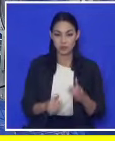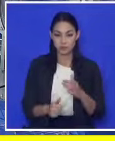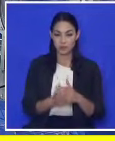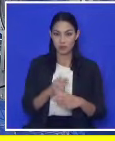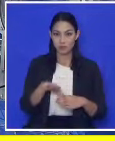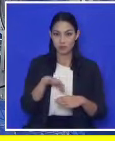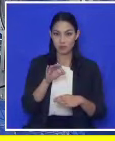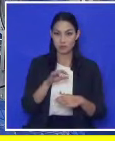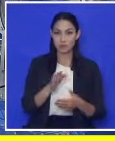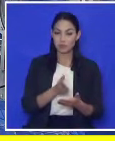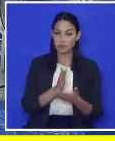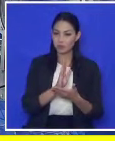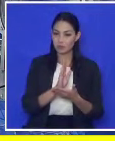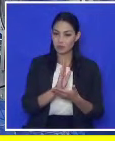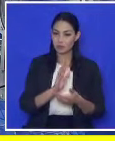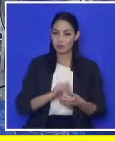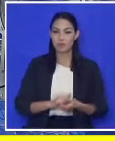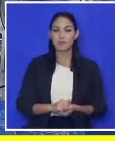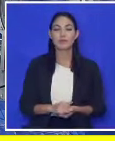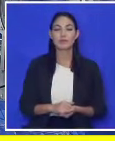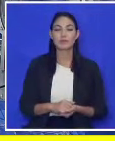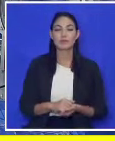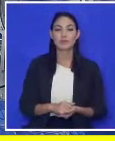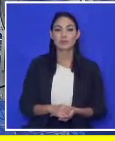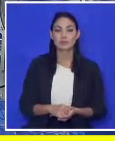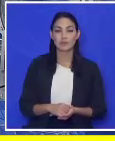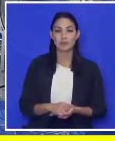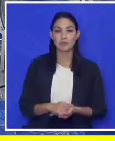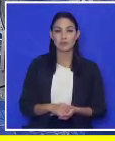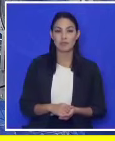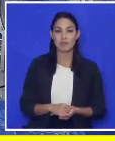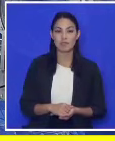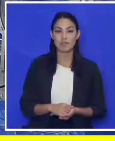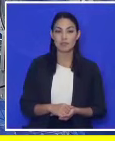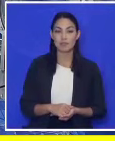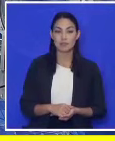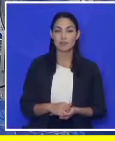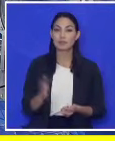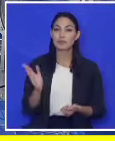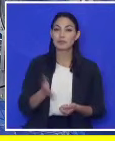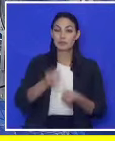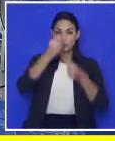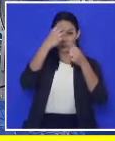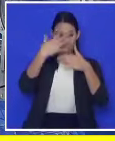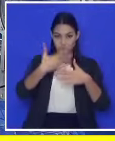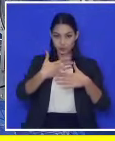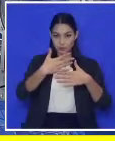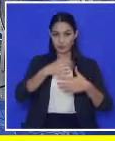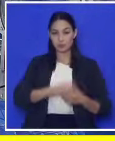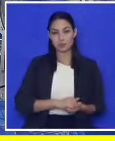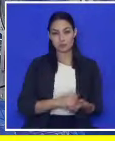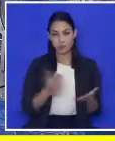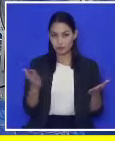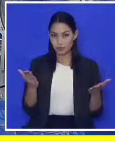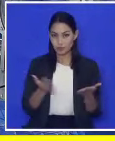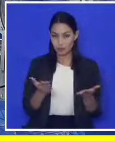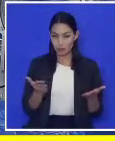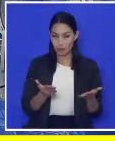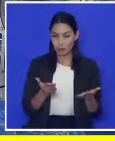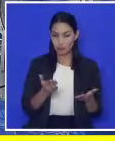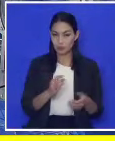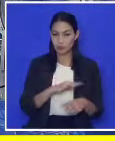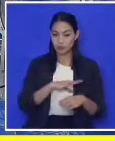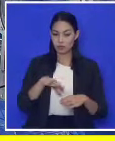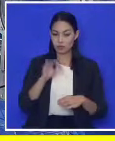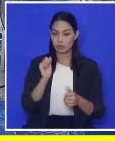Primeira etapa da Time Mania realizada, validada por nossas auditoras, conforme explicamos anteriormente. Para o sorteio